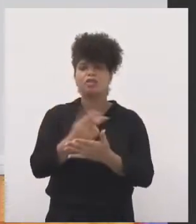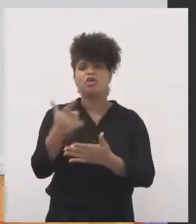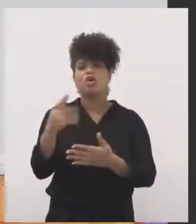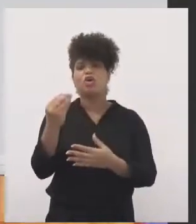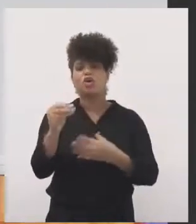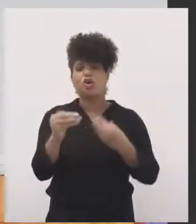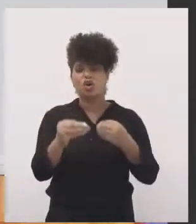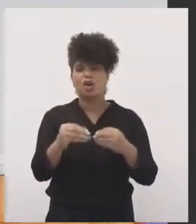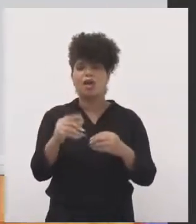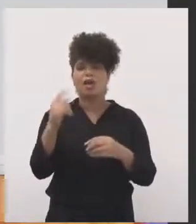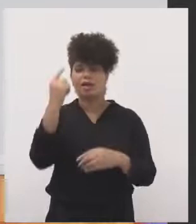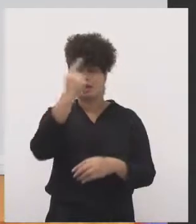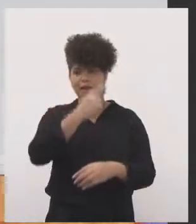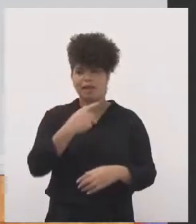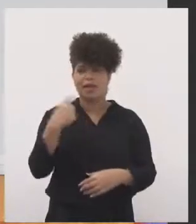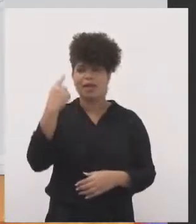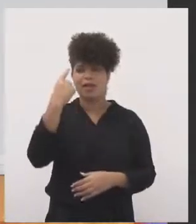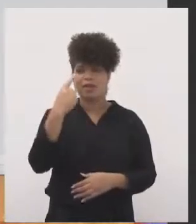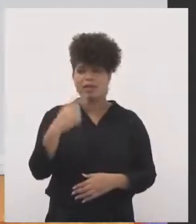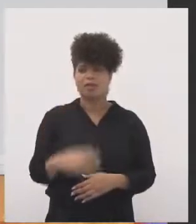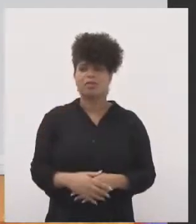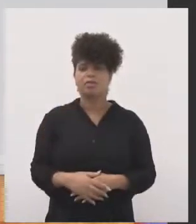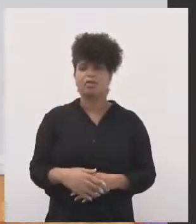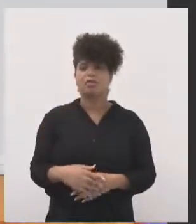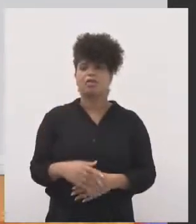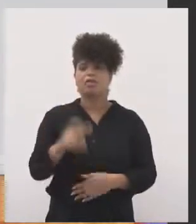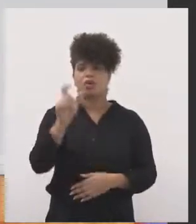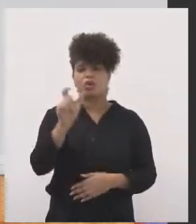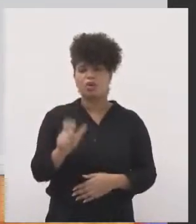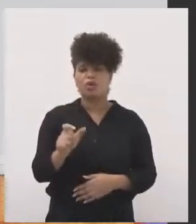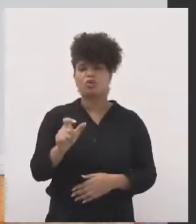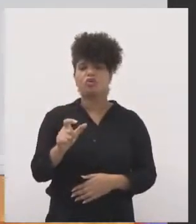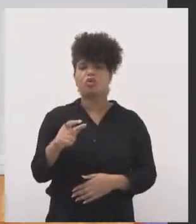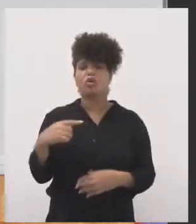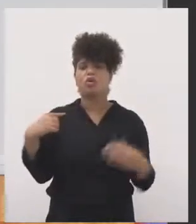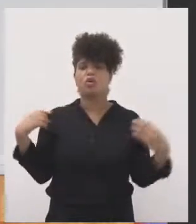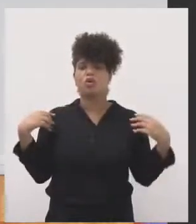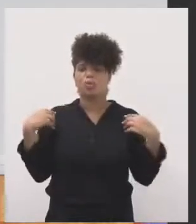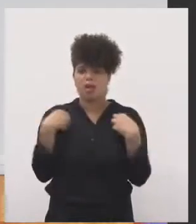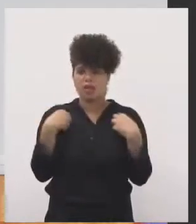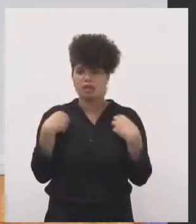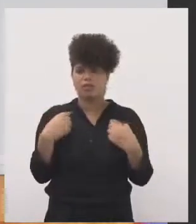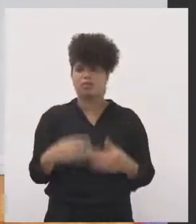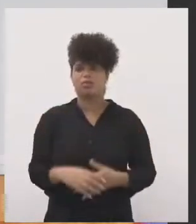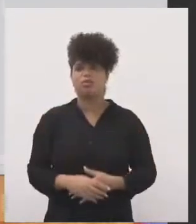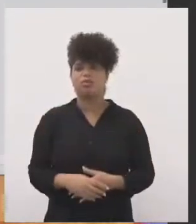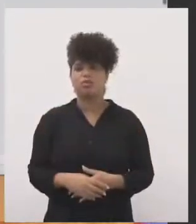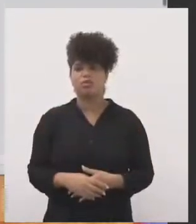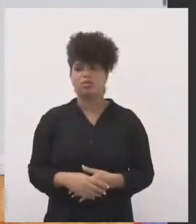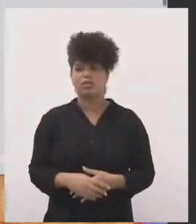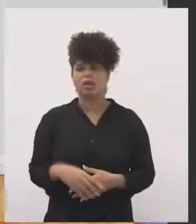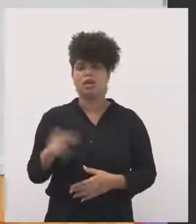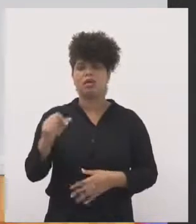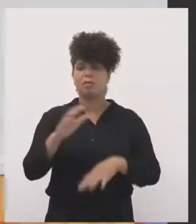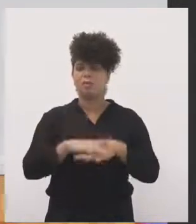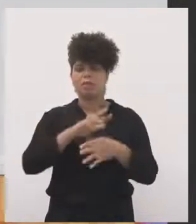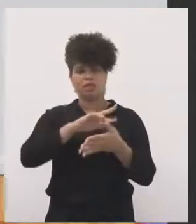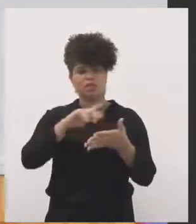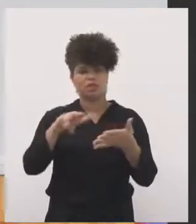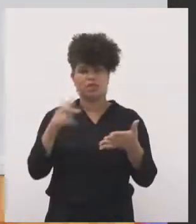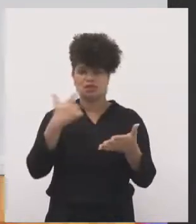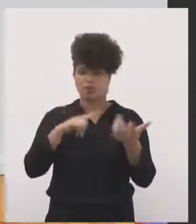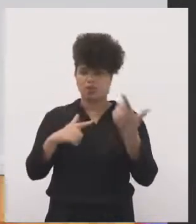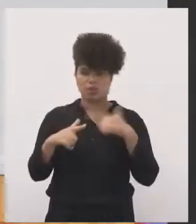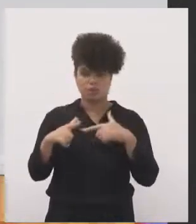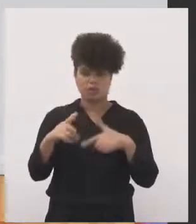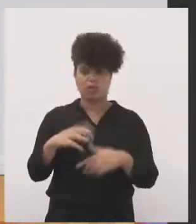colocar a cabeça, ir pendurando o corpo, os braços. Então, dá para fazer muita coisa, basta